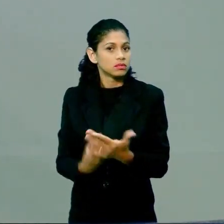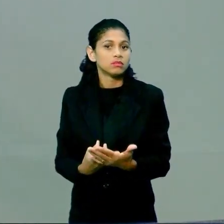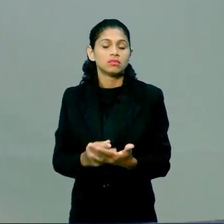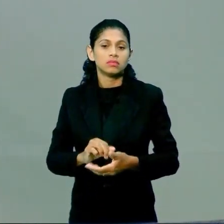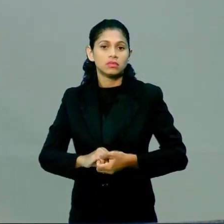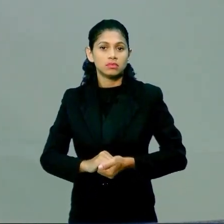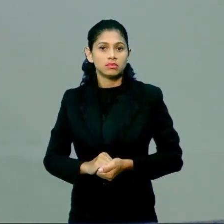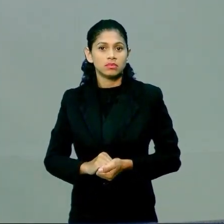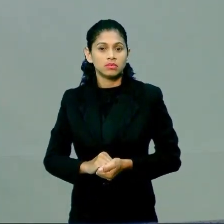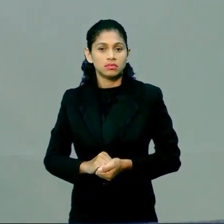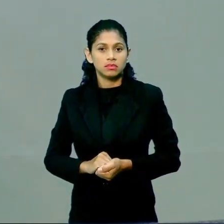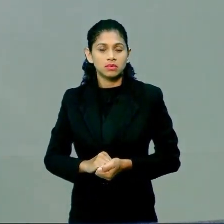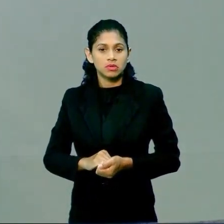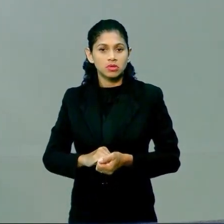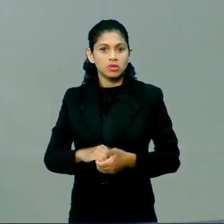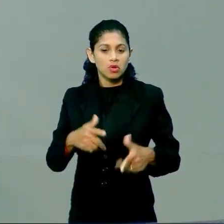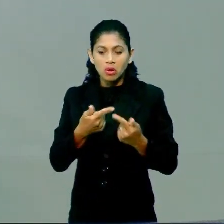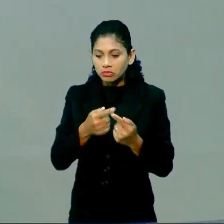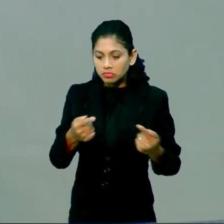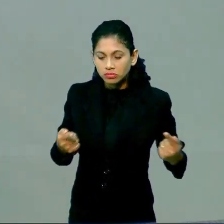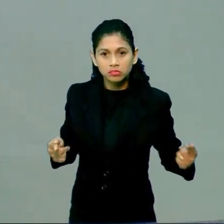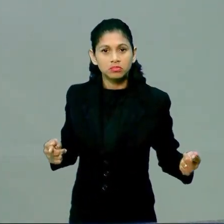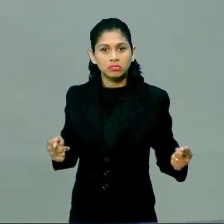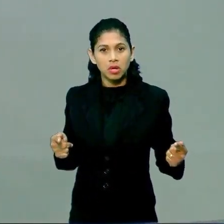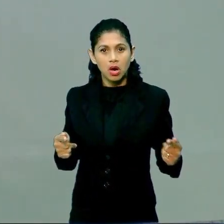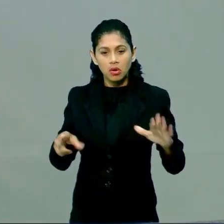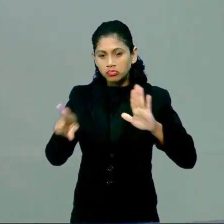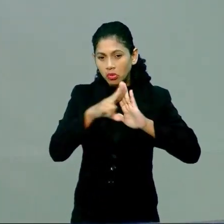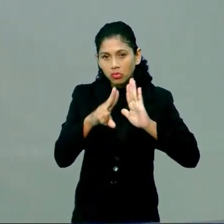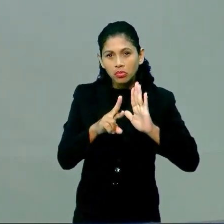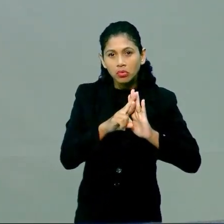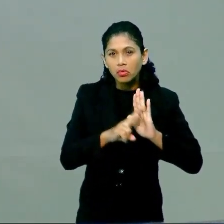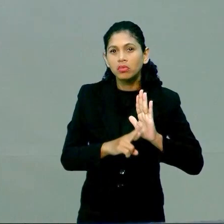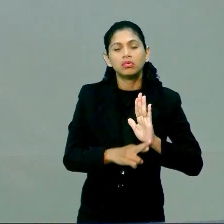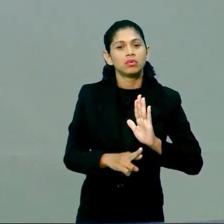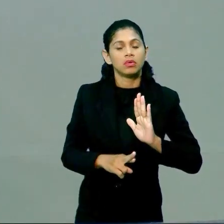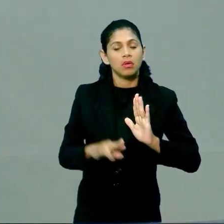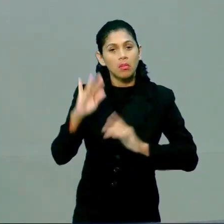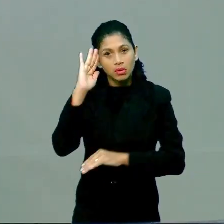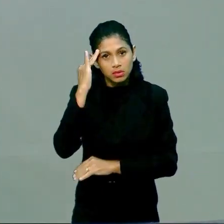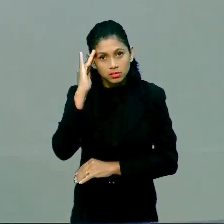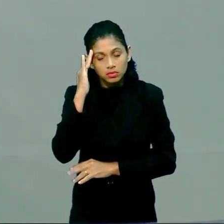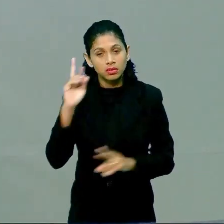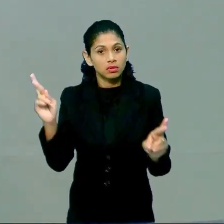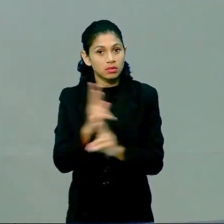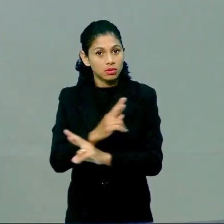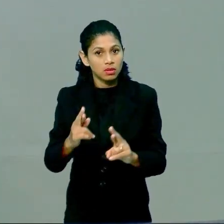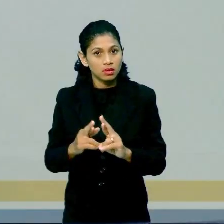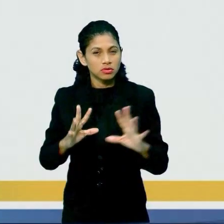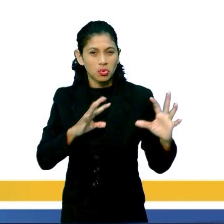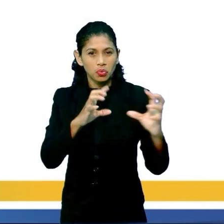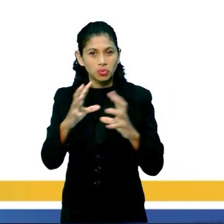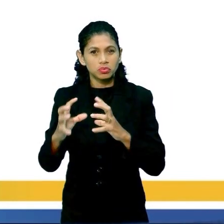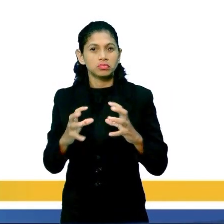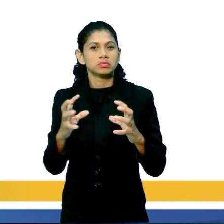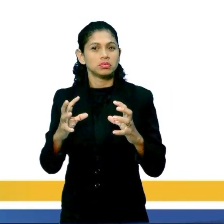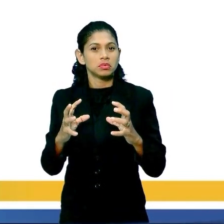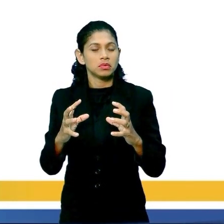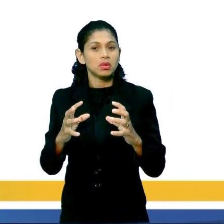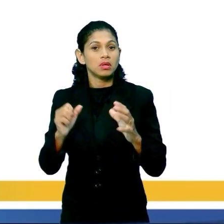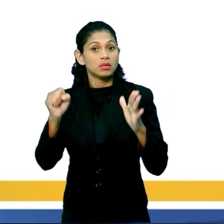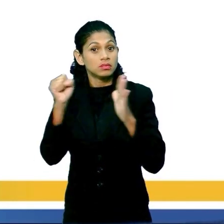nenhum normativo gramatical da língua espanhola para entender né Essas relações de conflito aí do século XX